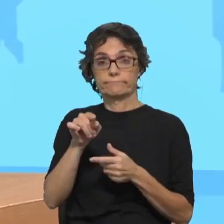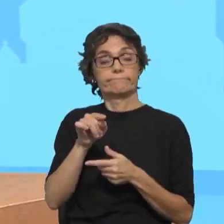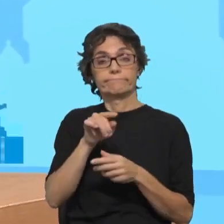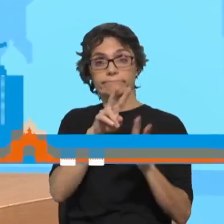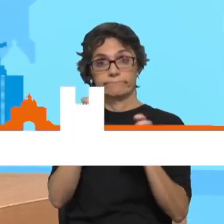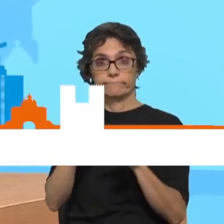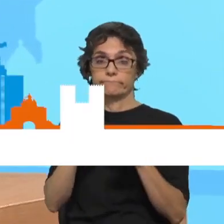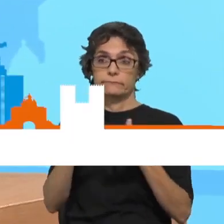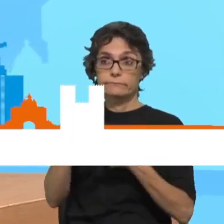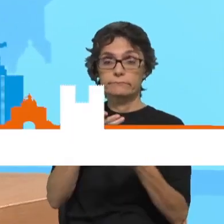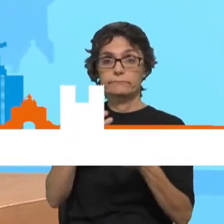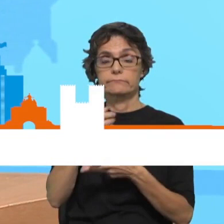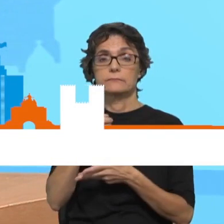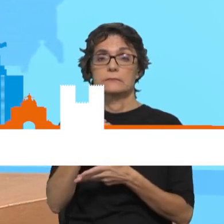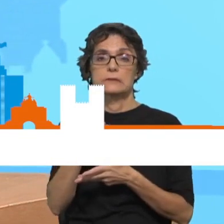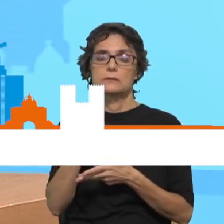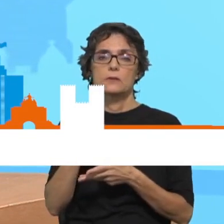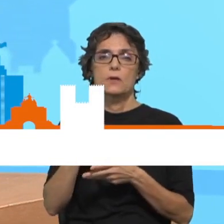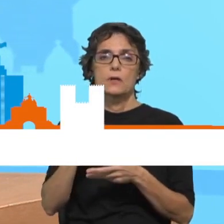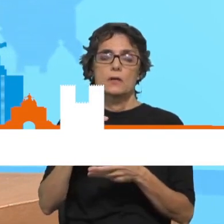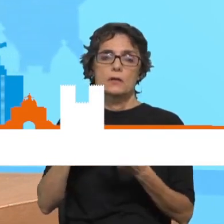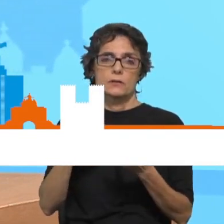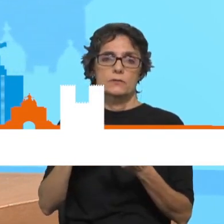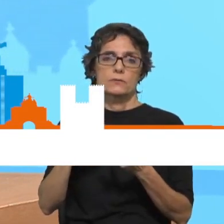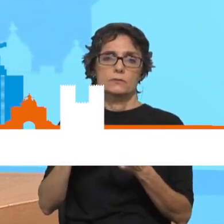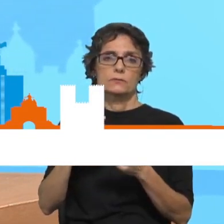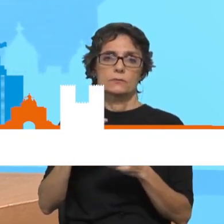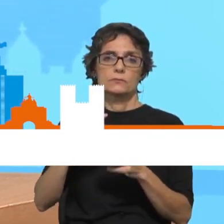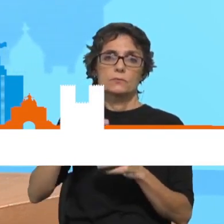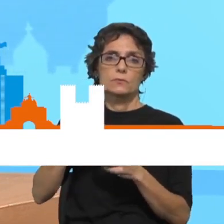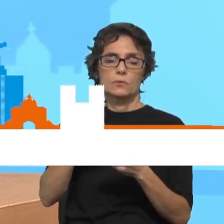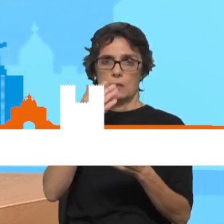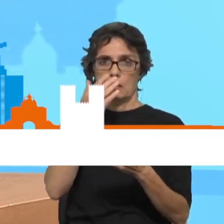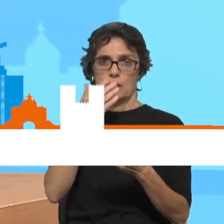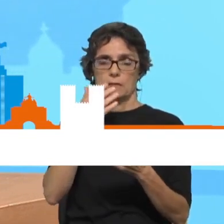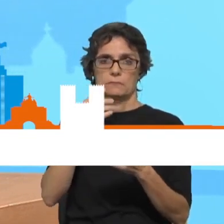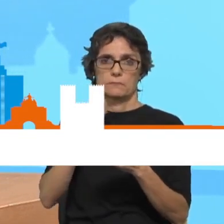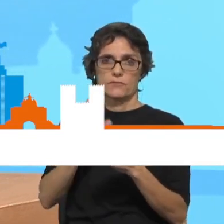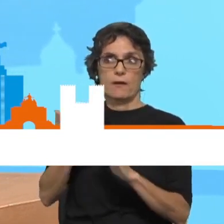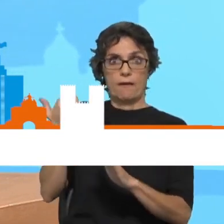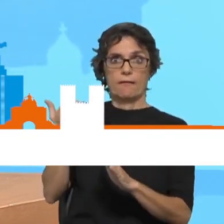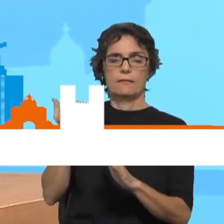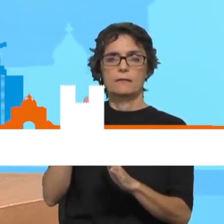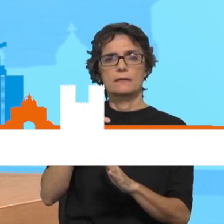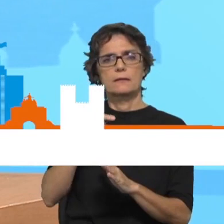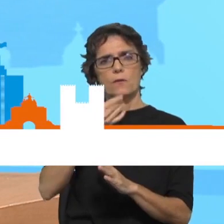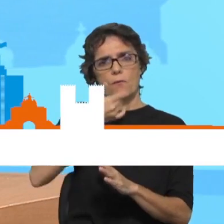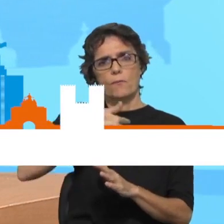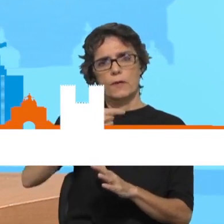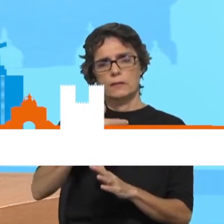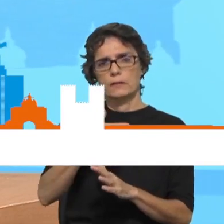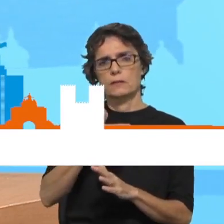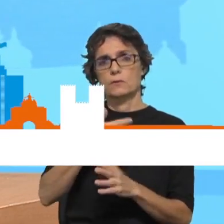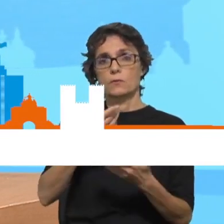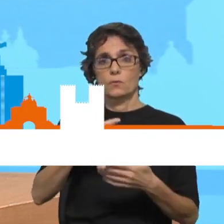na sequência de outras que eu tinha feito a pedido do agora Cardeal Tolentino, que esteve na Capela